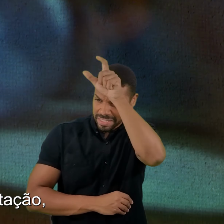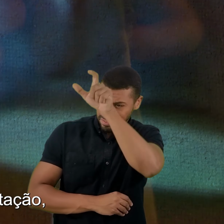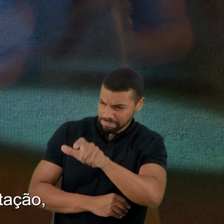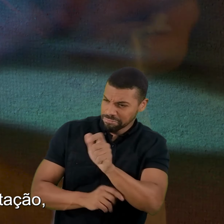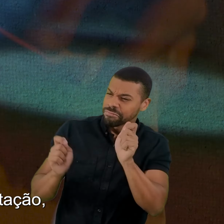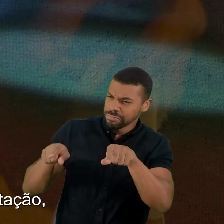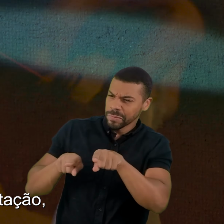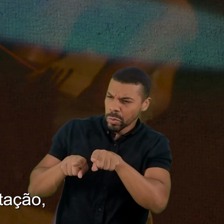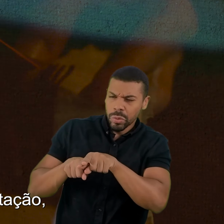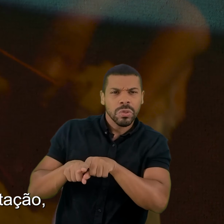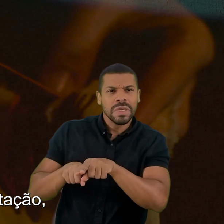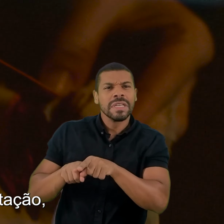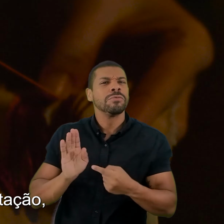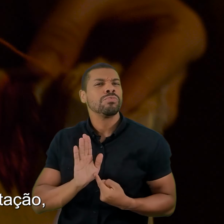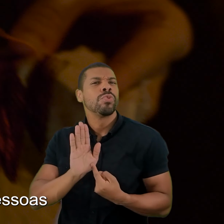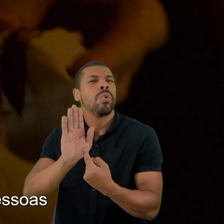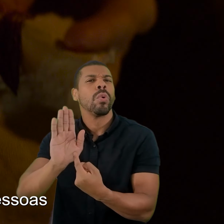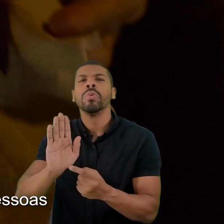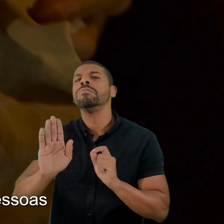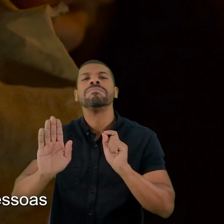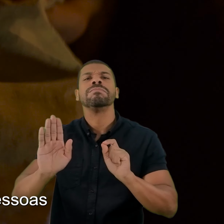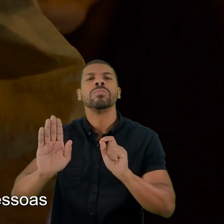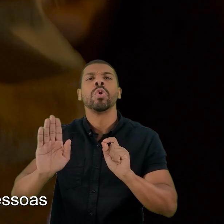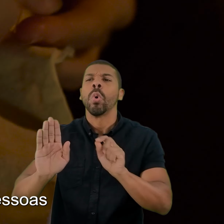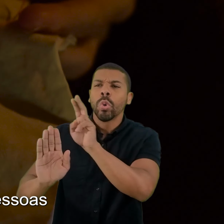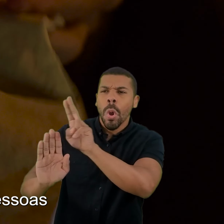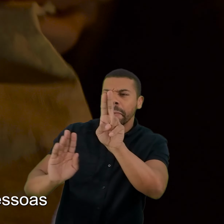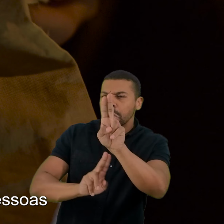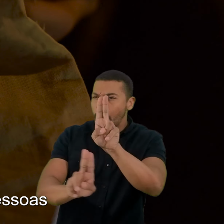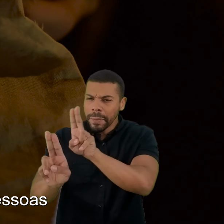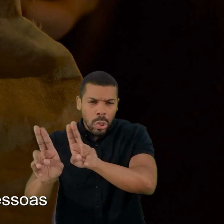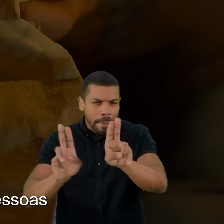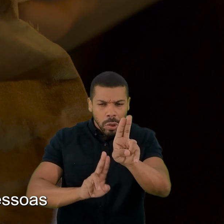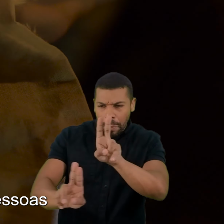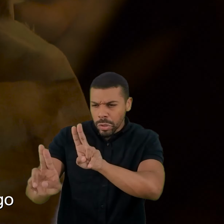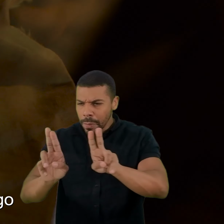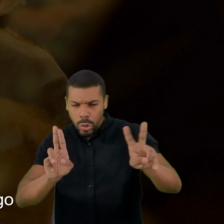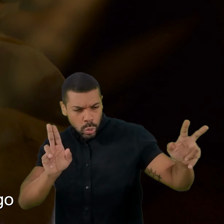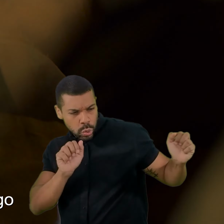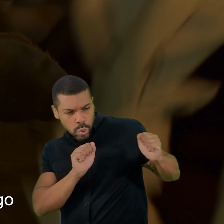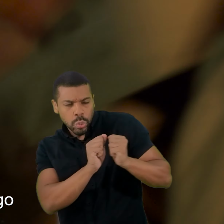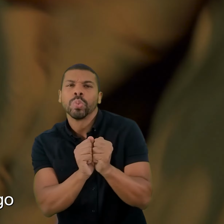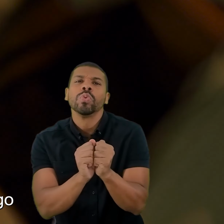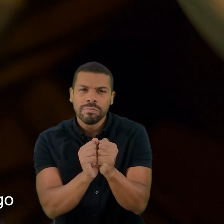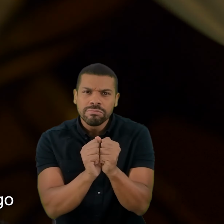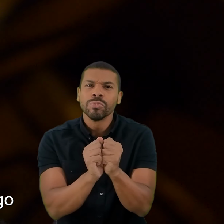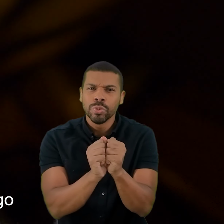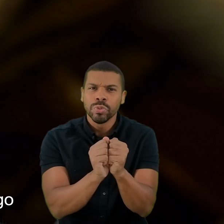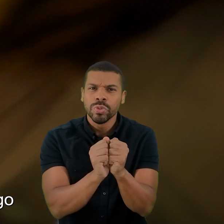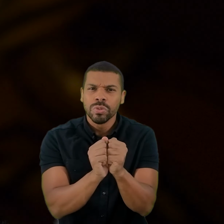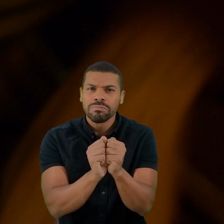Bispo bordou um manto de apresentação, onde ele fiou o nome de todas as pessoas que ele queria